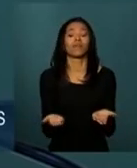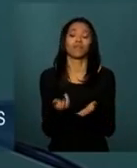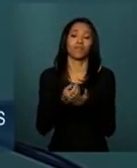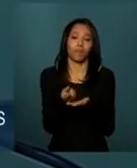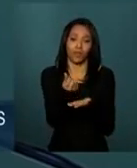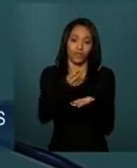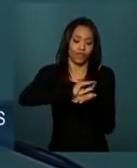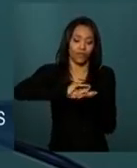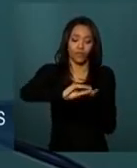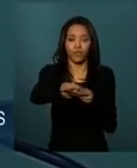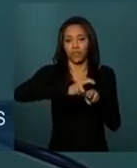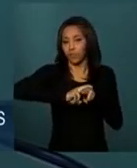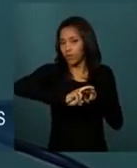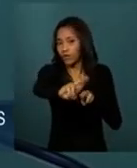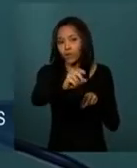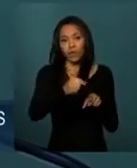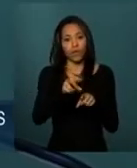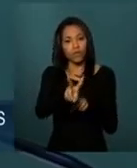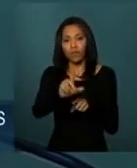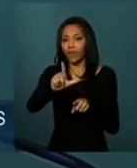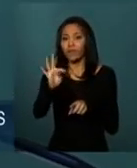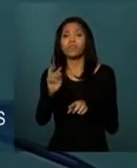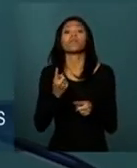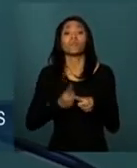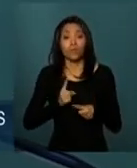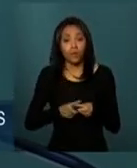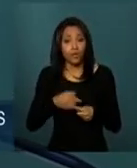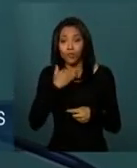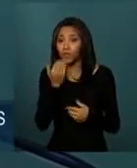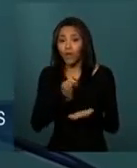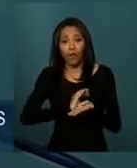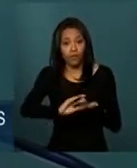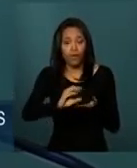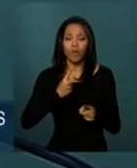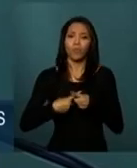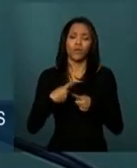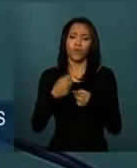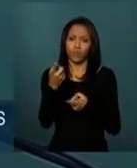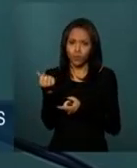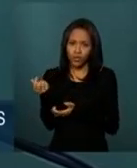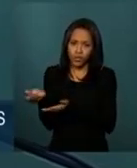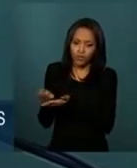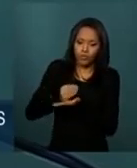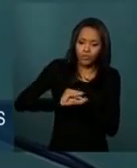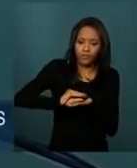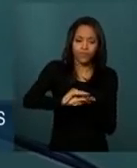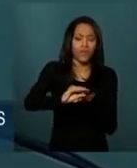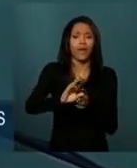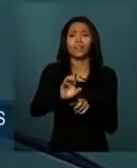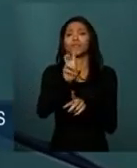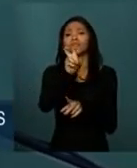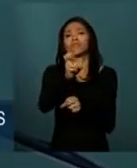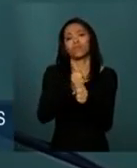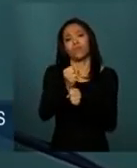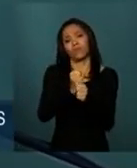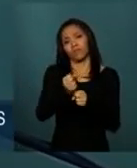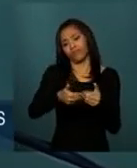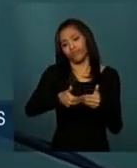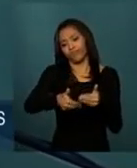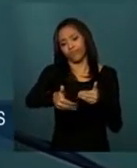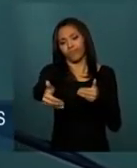para investir em VLT. Sabe por quê? Porque os financiamentos eram em 5 anos,